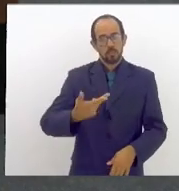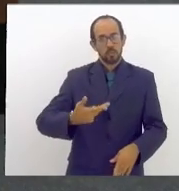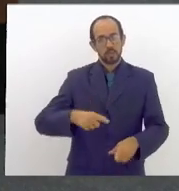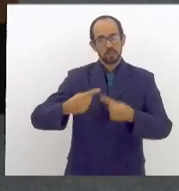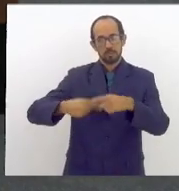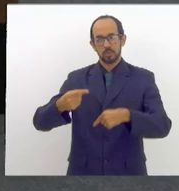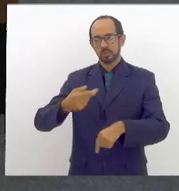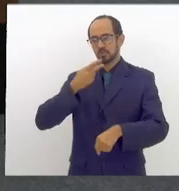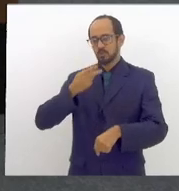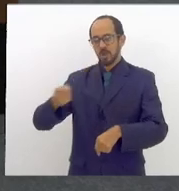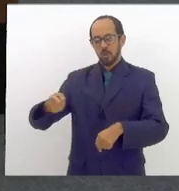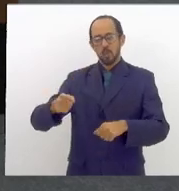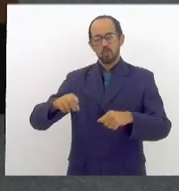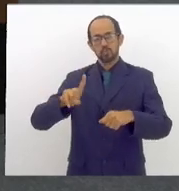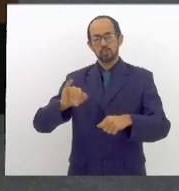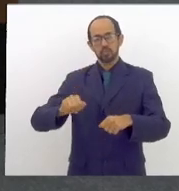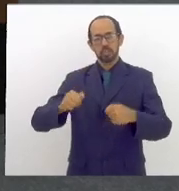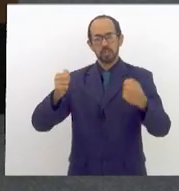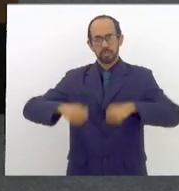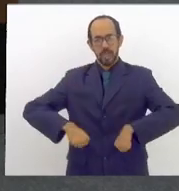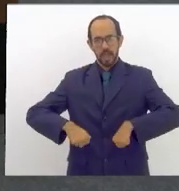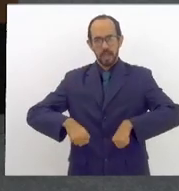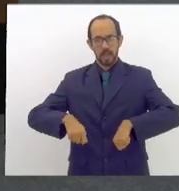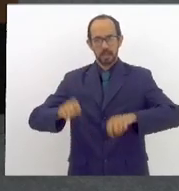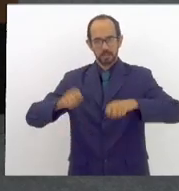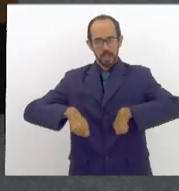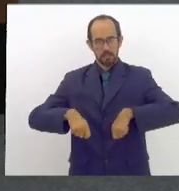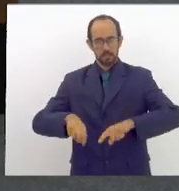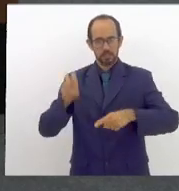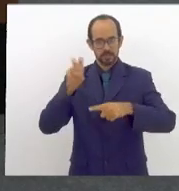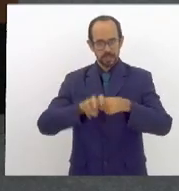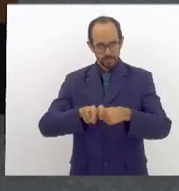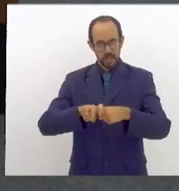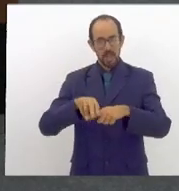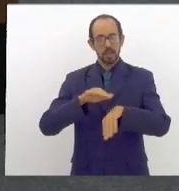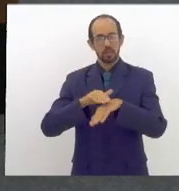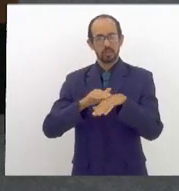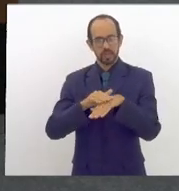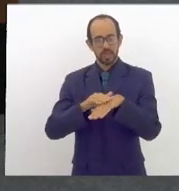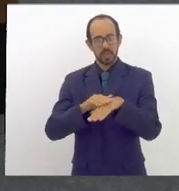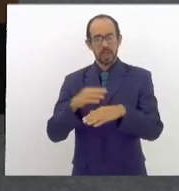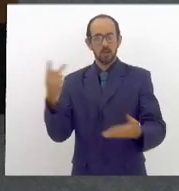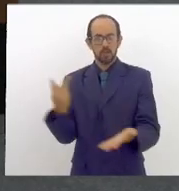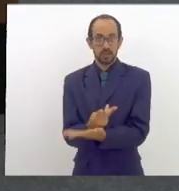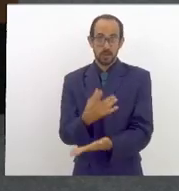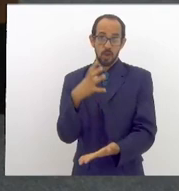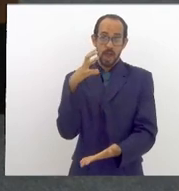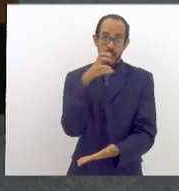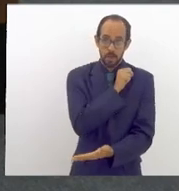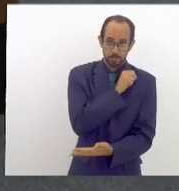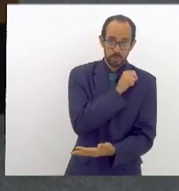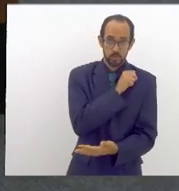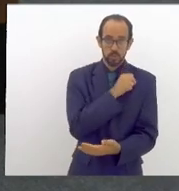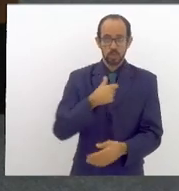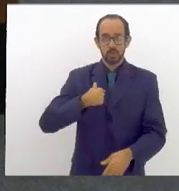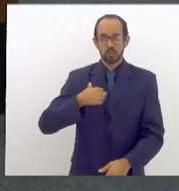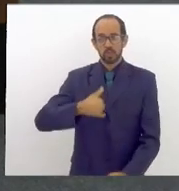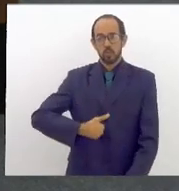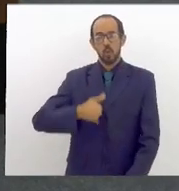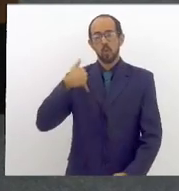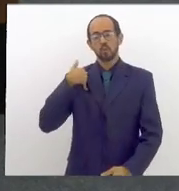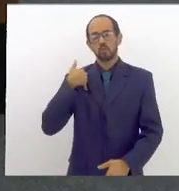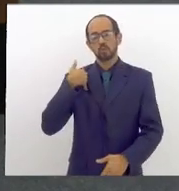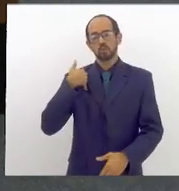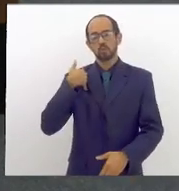dia nós vamos poder sentar e conversar isso aconteceu rápido aconteceu rápido eu tenho orgulho muito